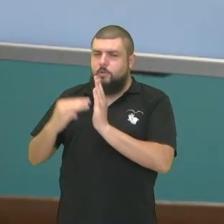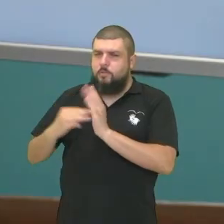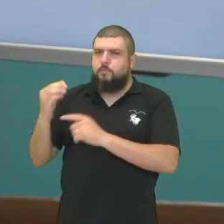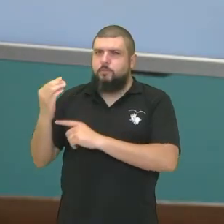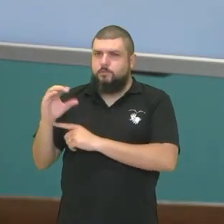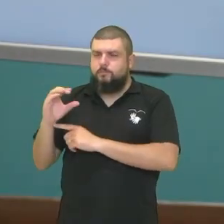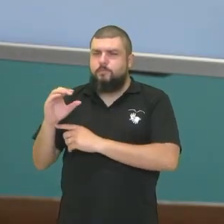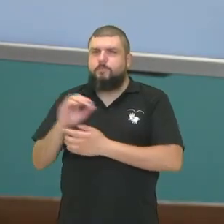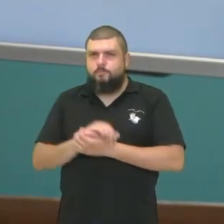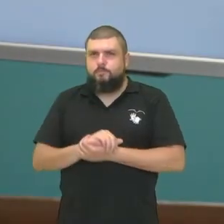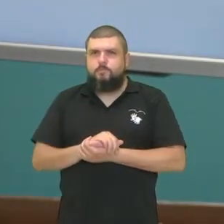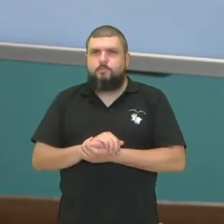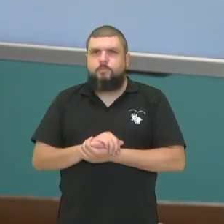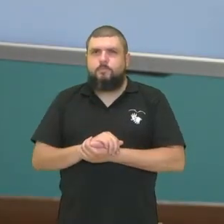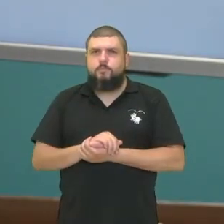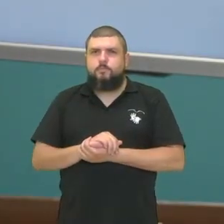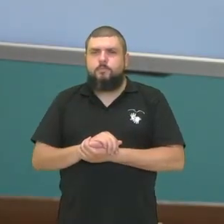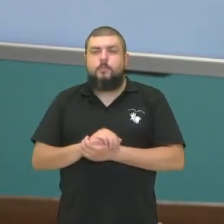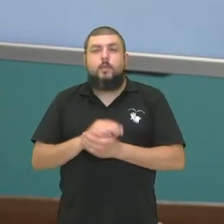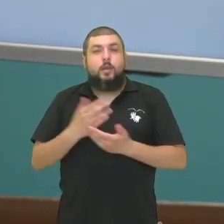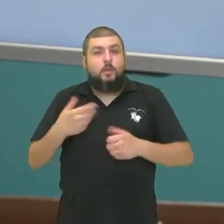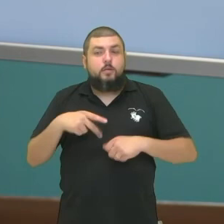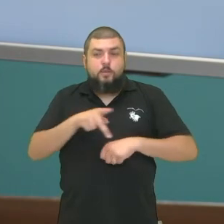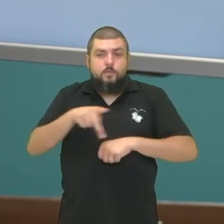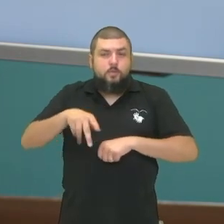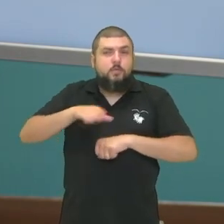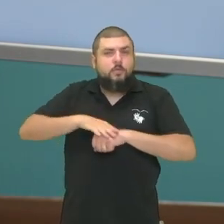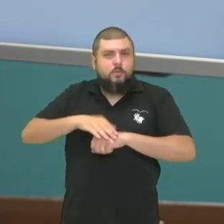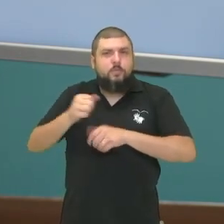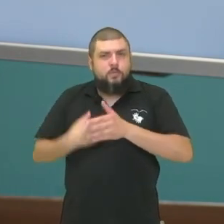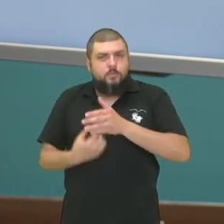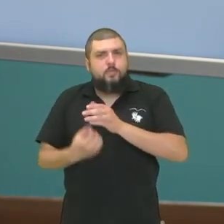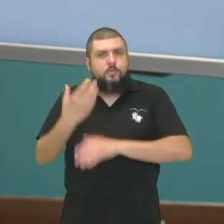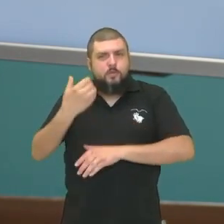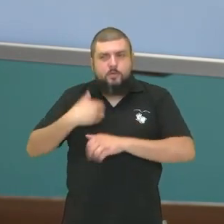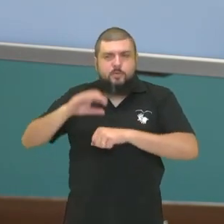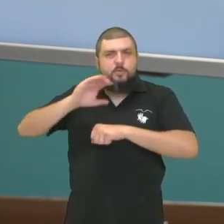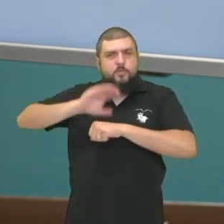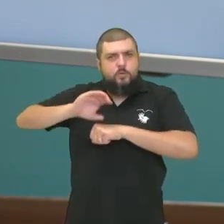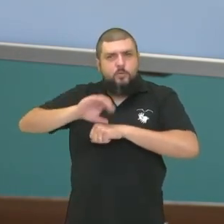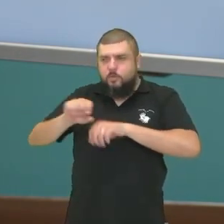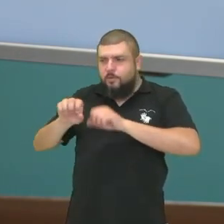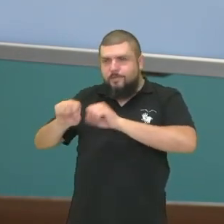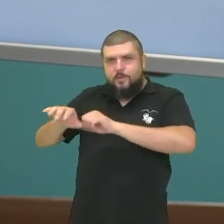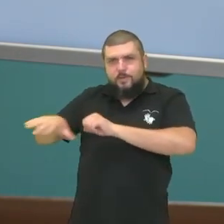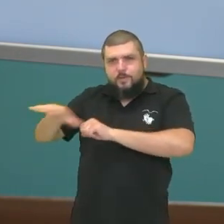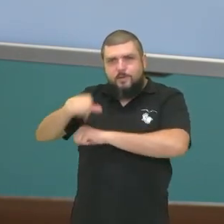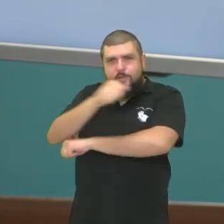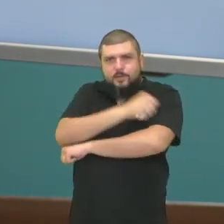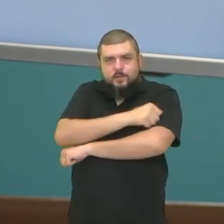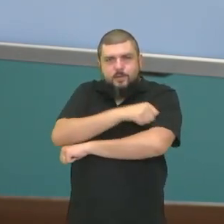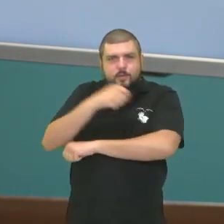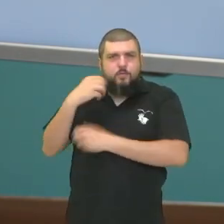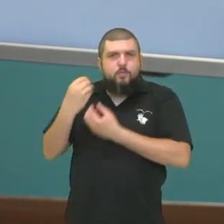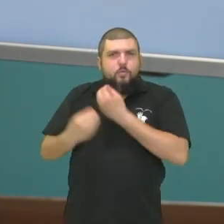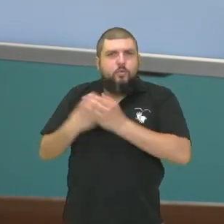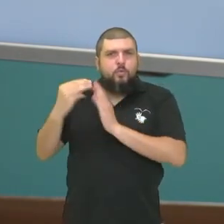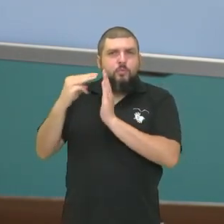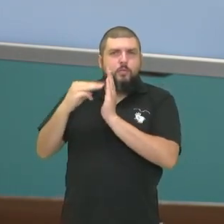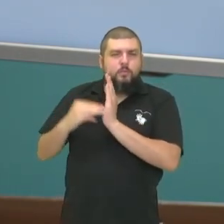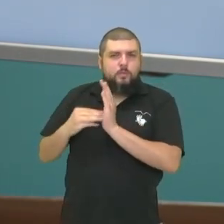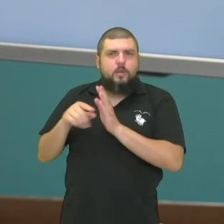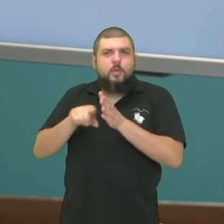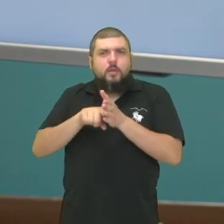mesmo, tanto que ele criou o curso, né, para uma análise, uma checagem que aborda métodos científicos, a consulta de